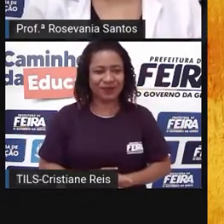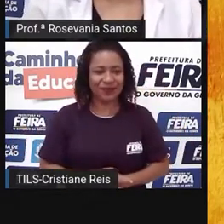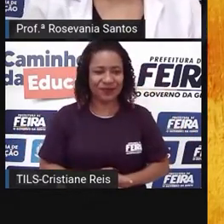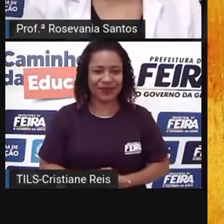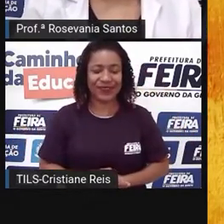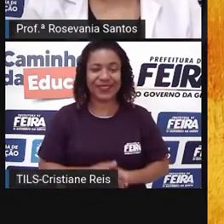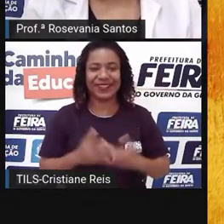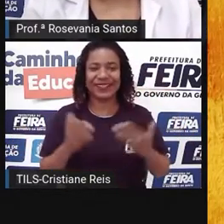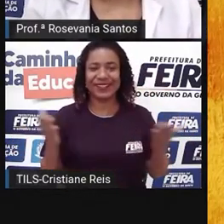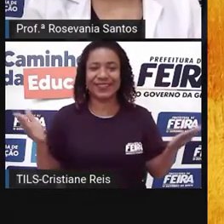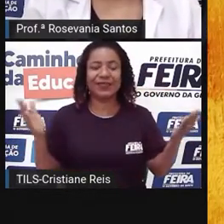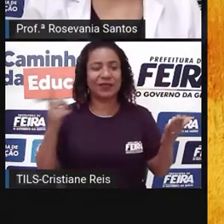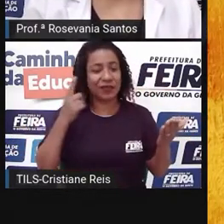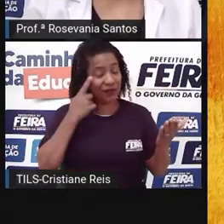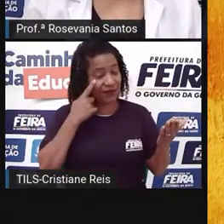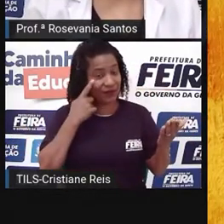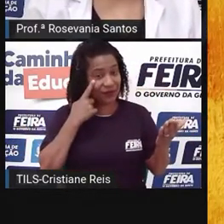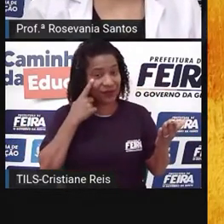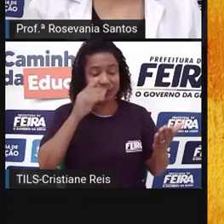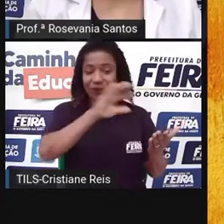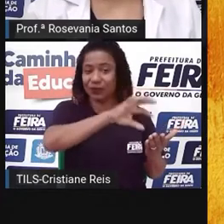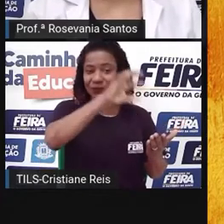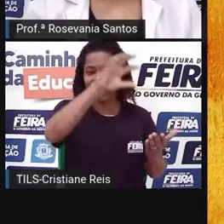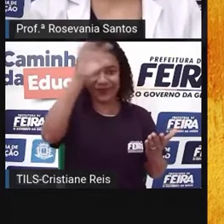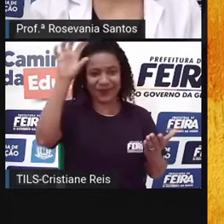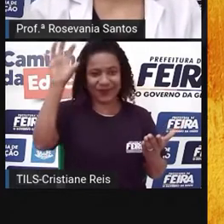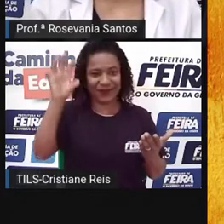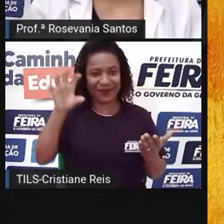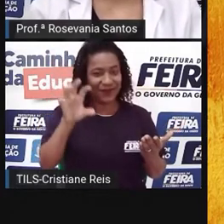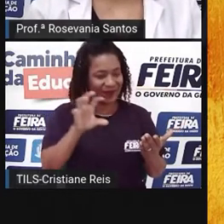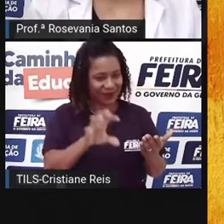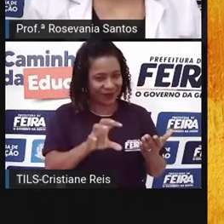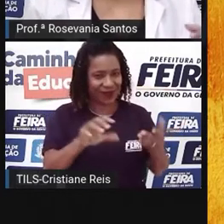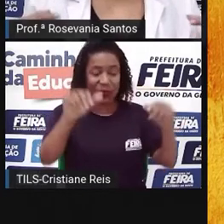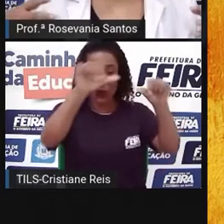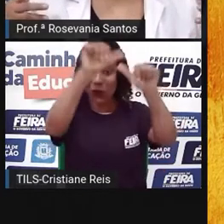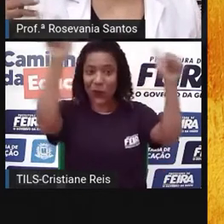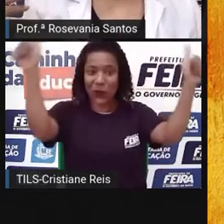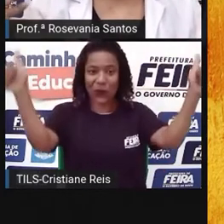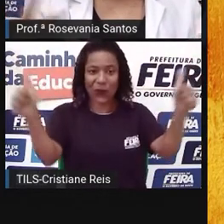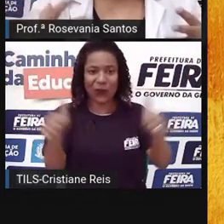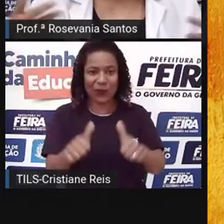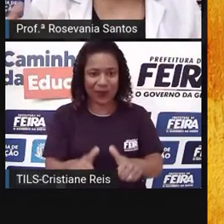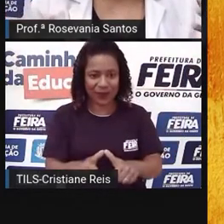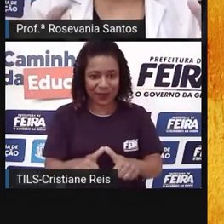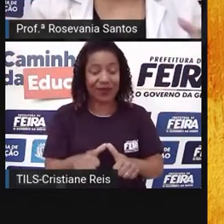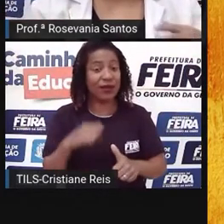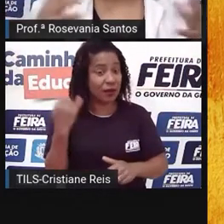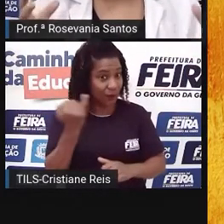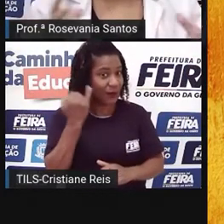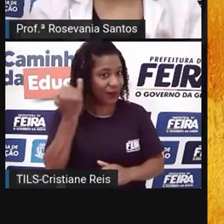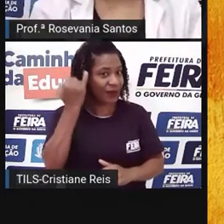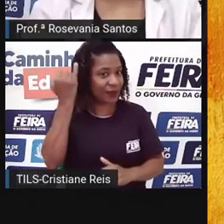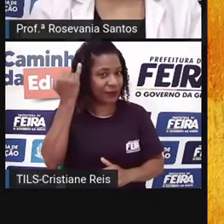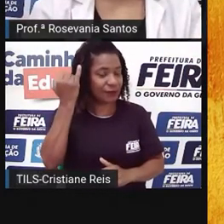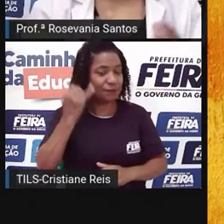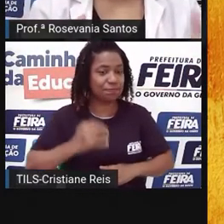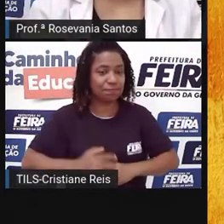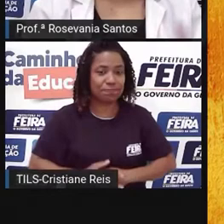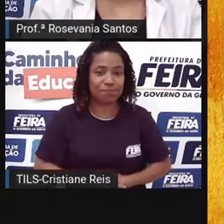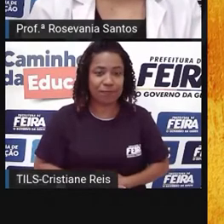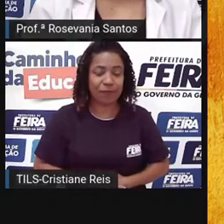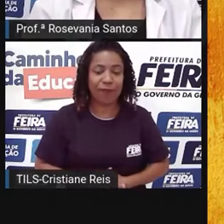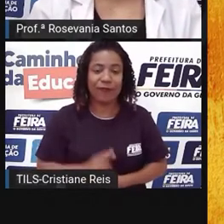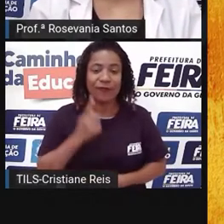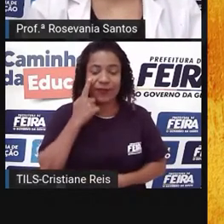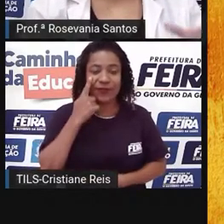começar, vamos localizar. O continente africano, né, só para vocês entenderem, ele é considerado o